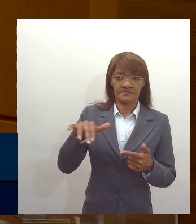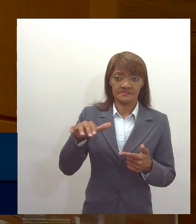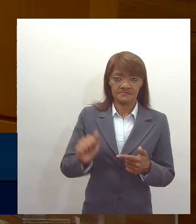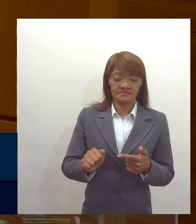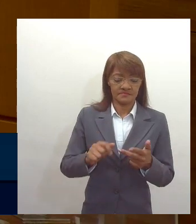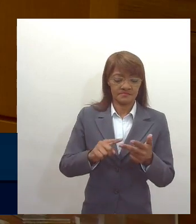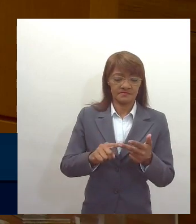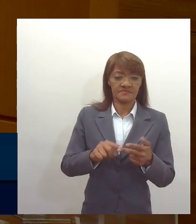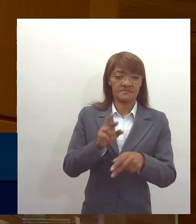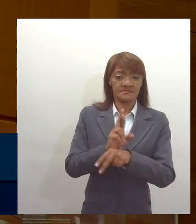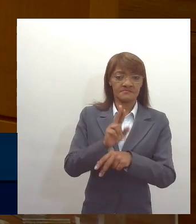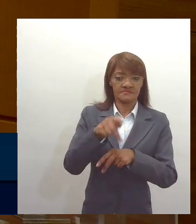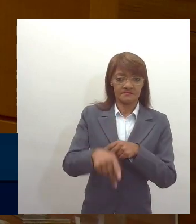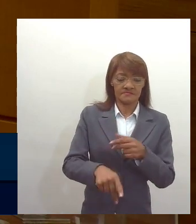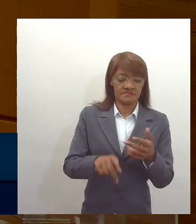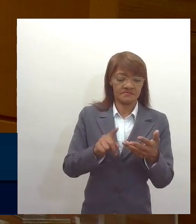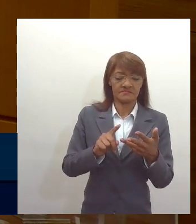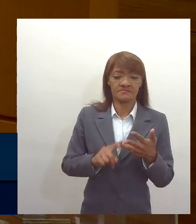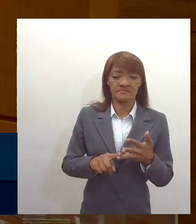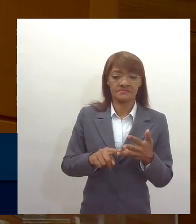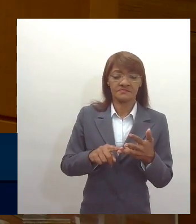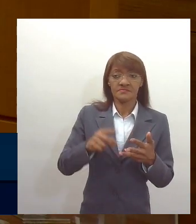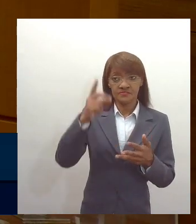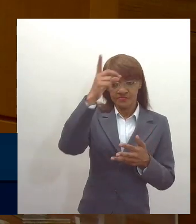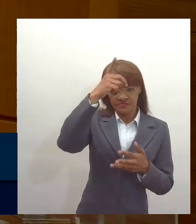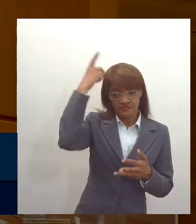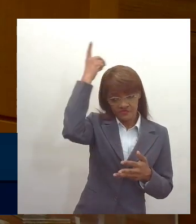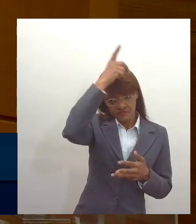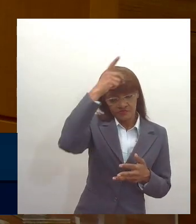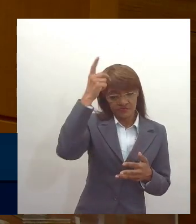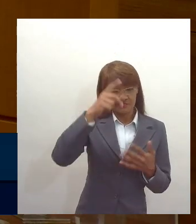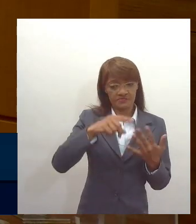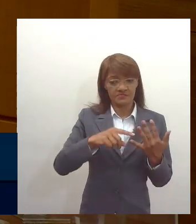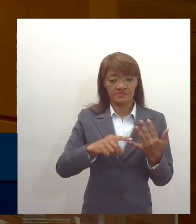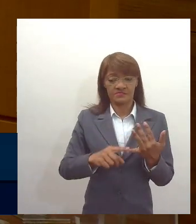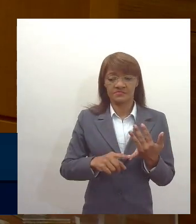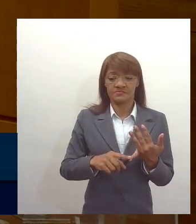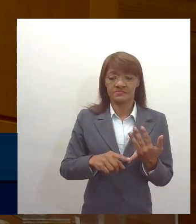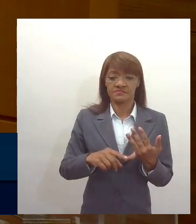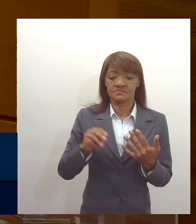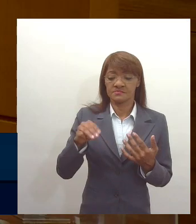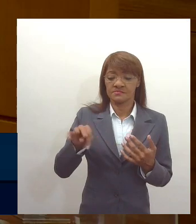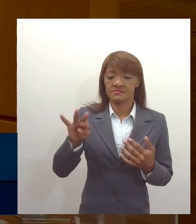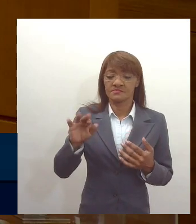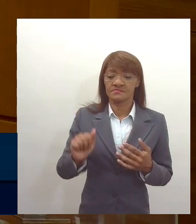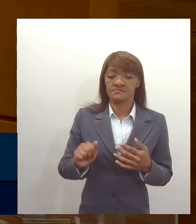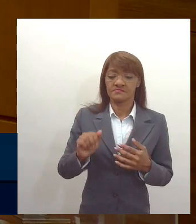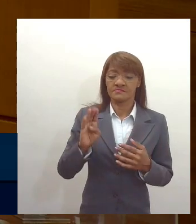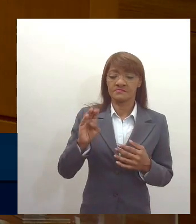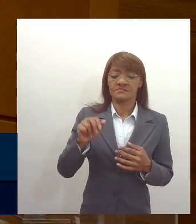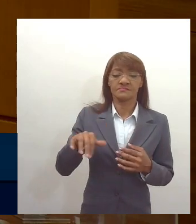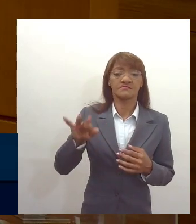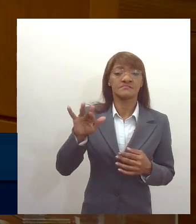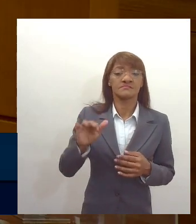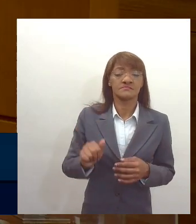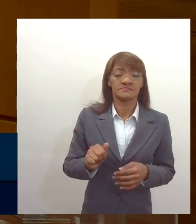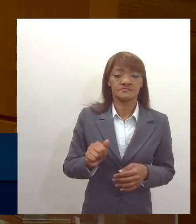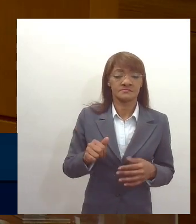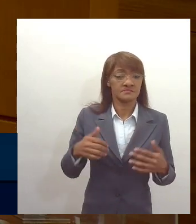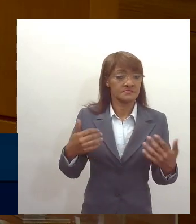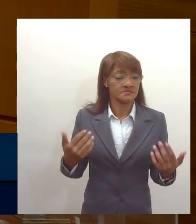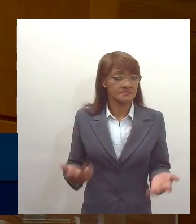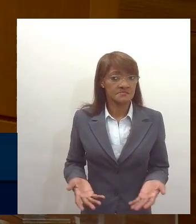com 97% de execução de obra já feito, mas não finalizam, e com isso a